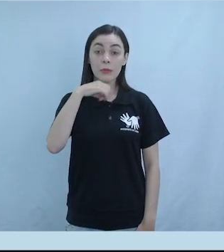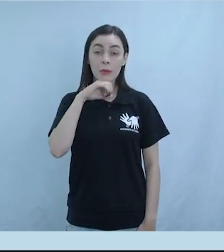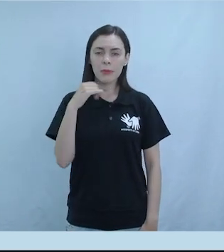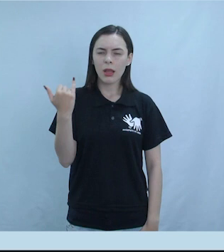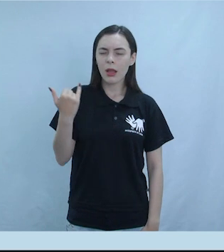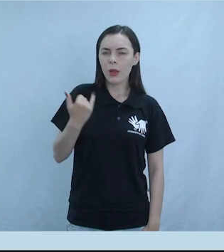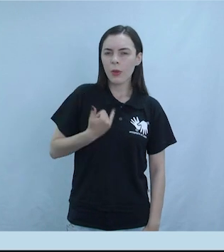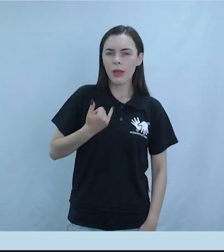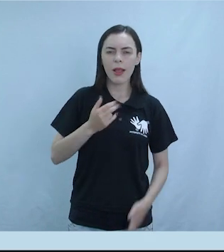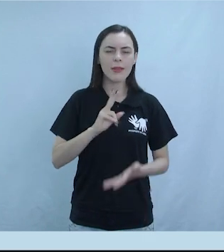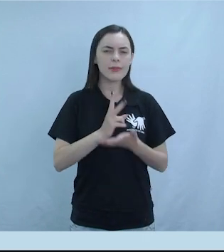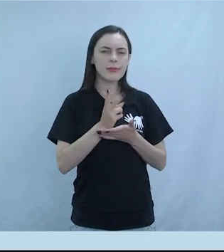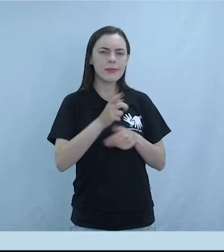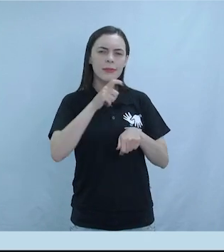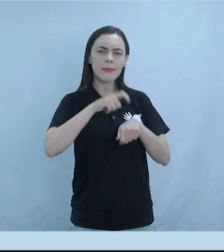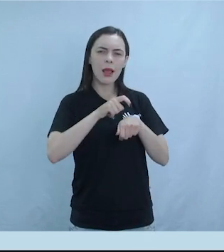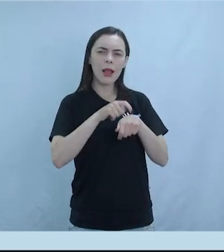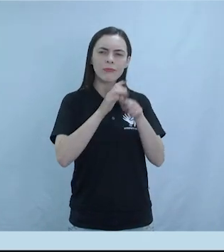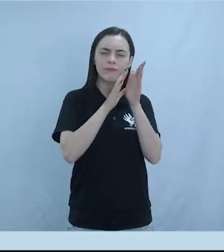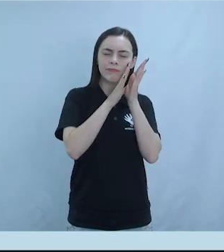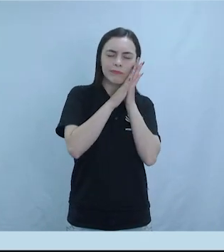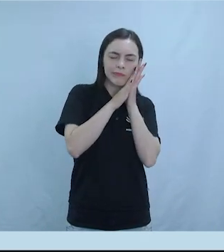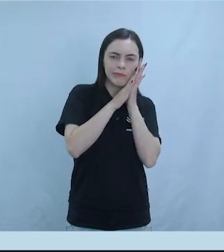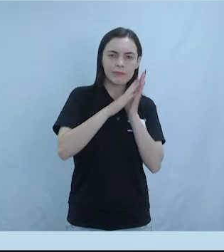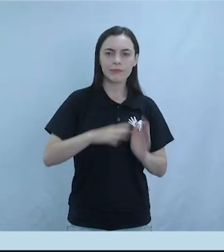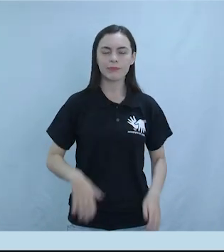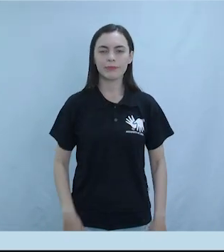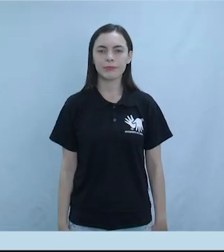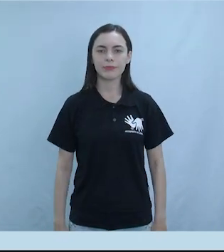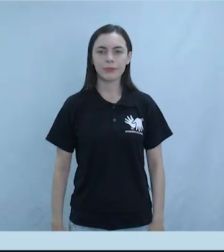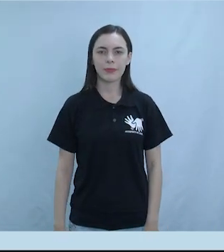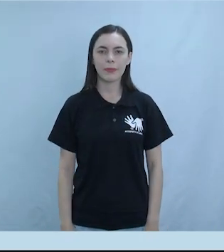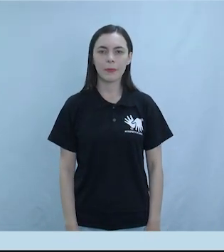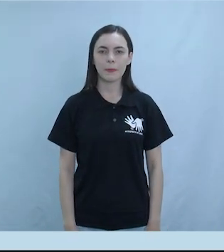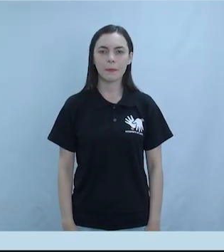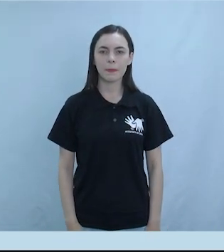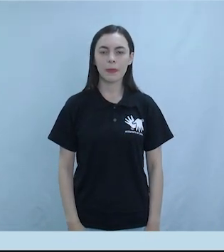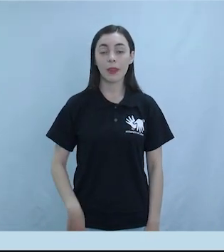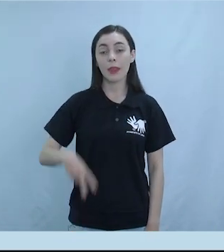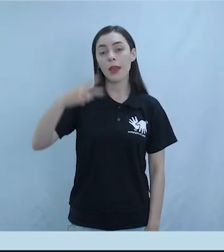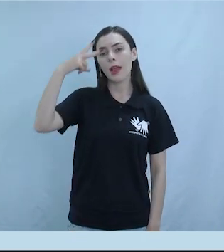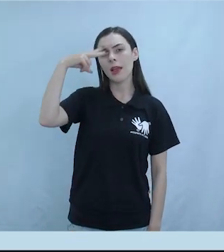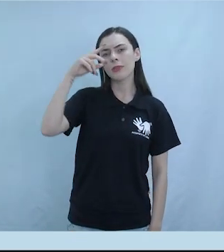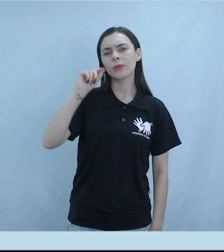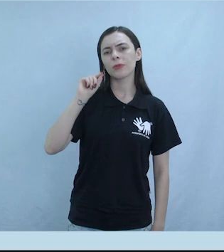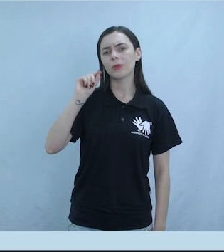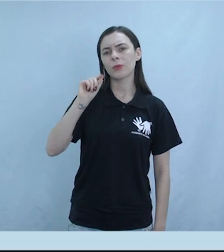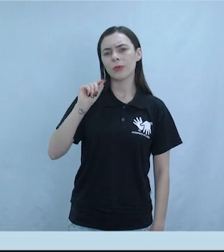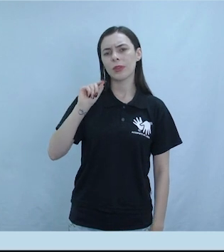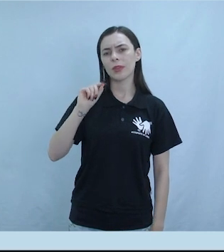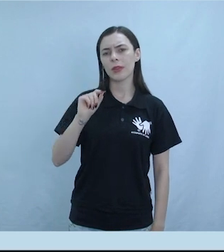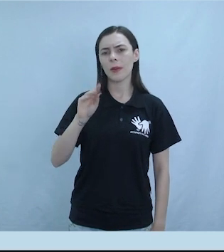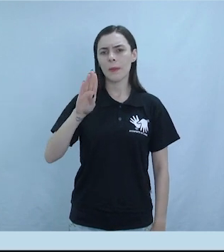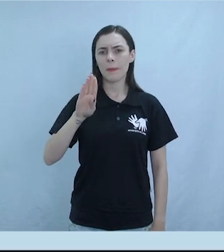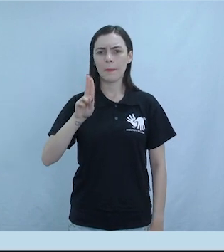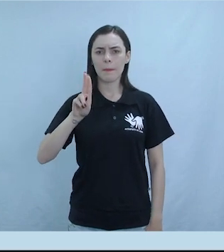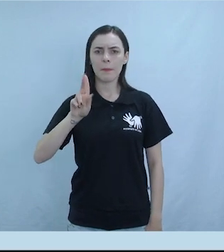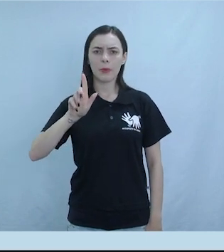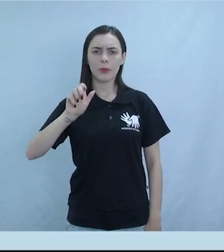Ela contava sempre que eu ia dormir. Era a história do fim